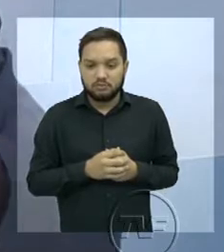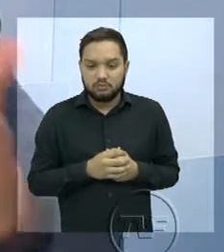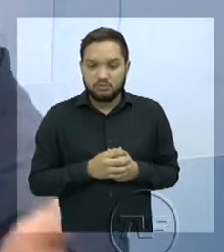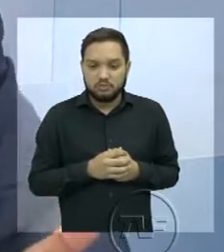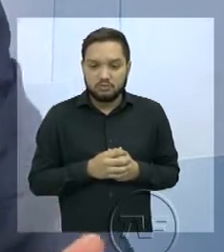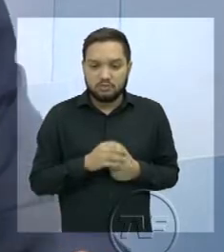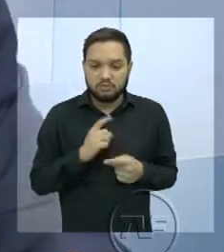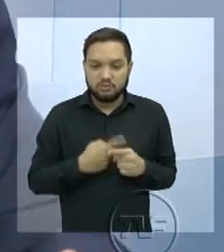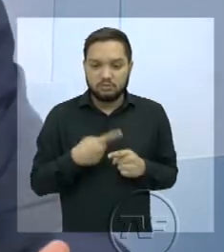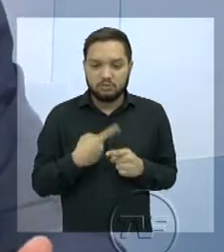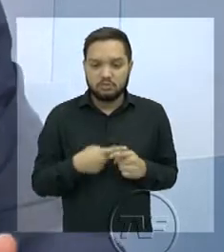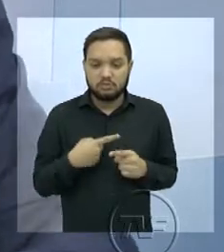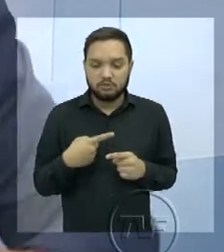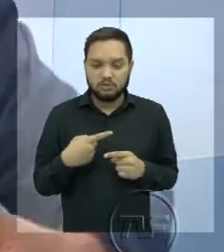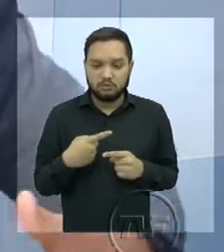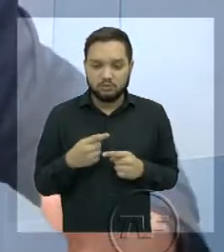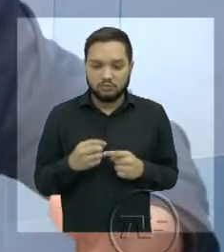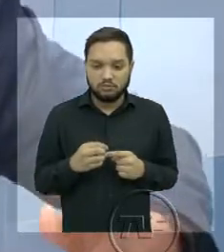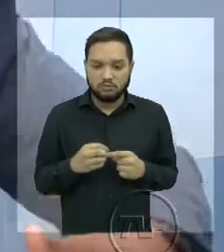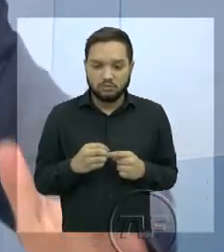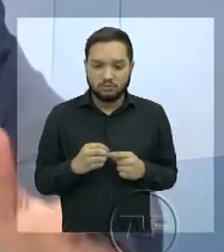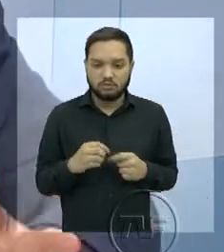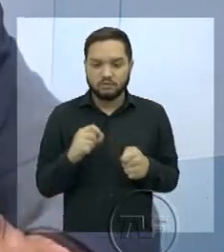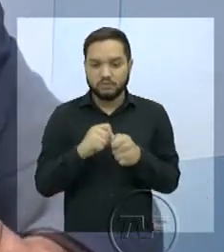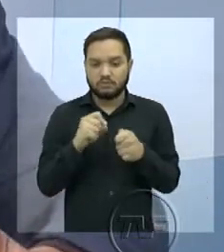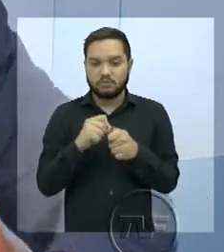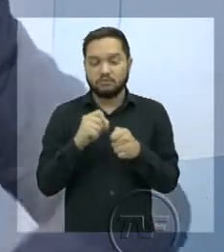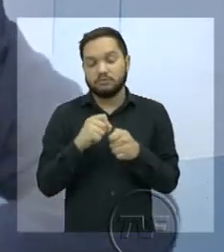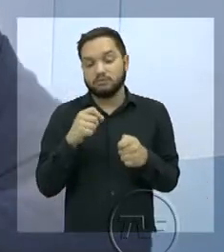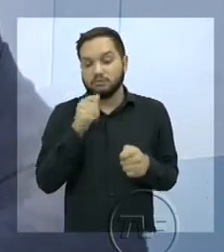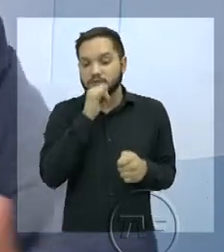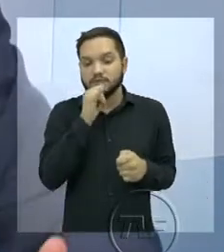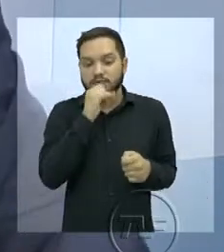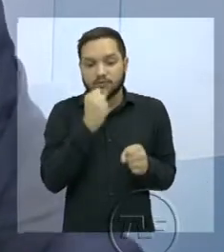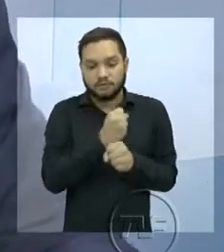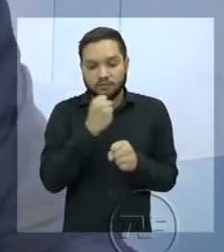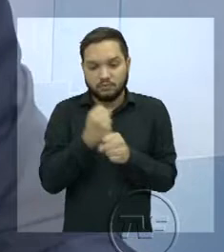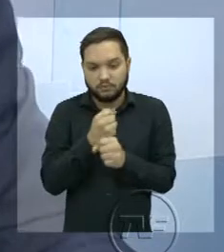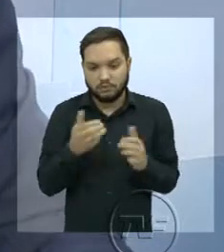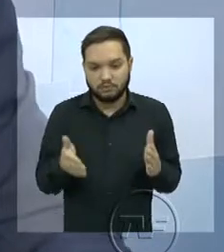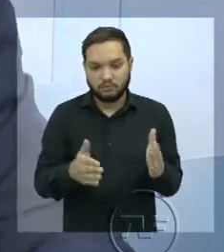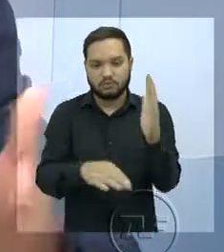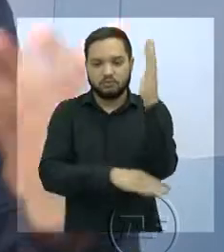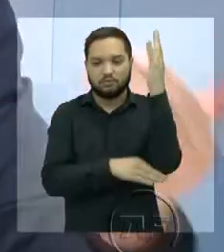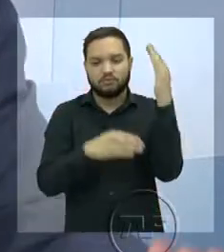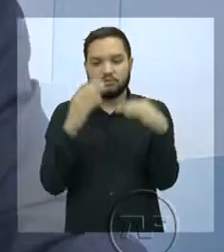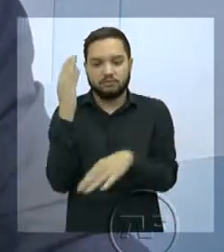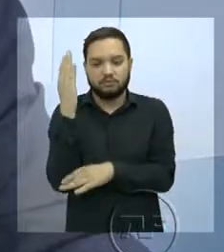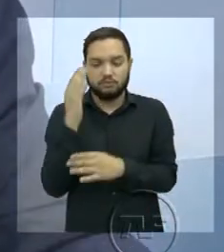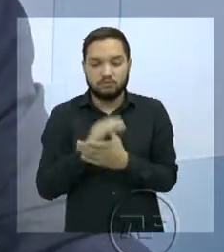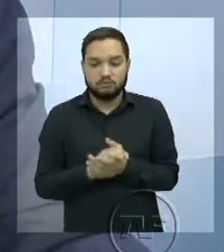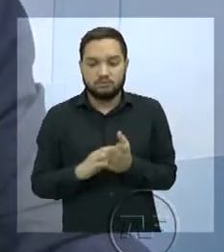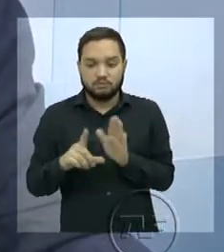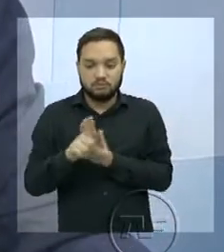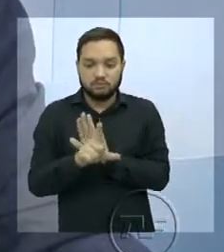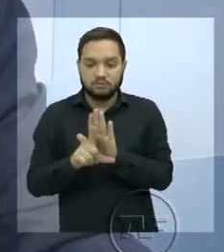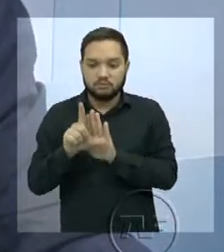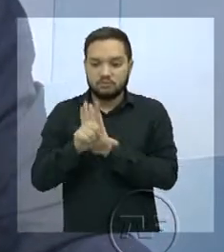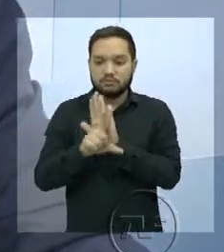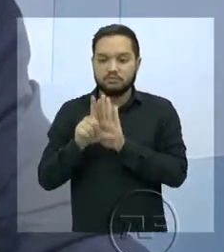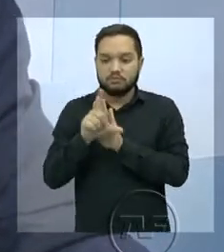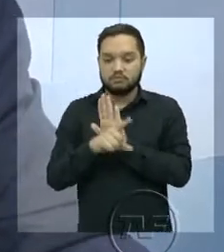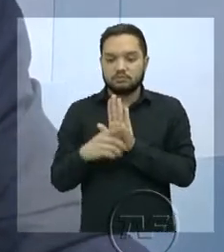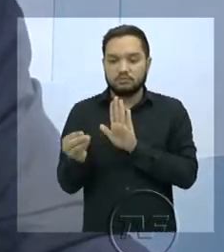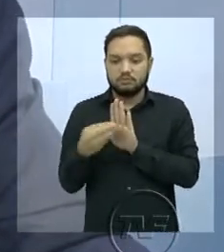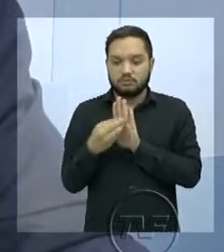do suposto progresso, vamos fazer aqui uma estrada e vamos desmatar tudo. E aí se diz assim, na legislação ela diz isso. Aí